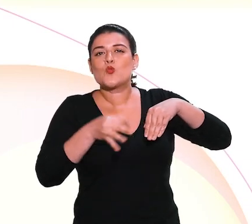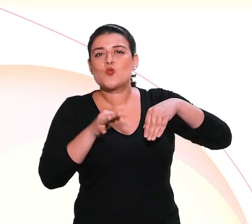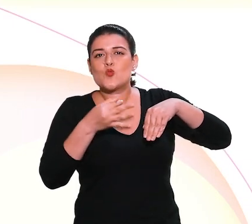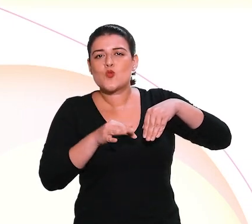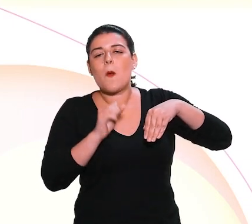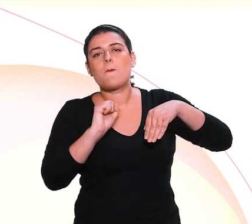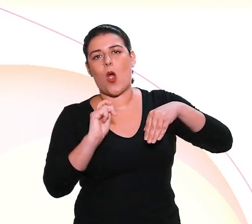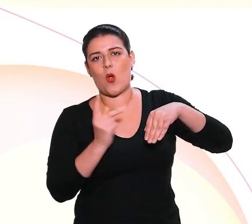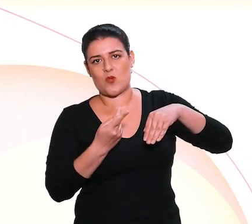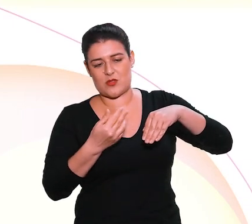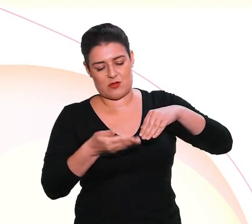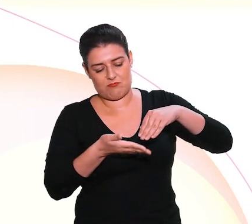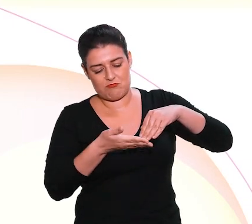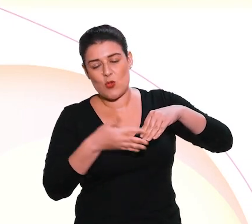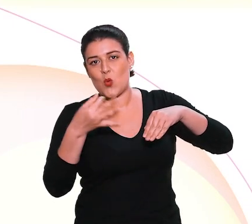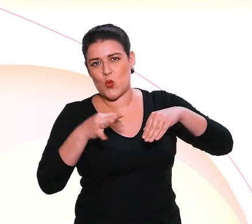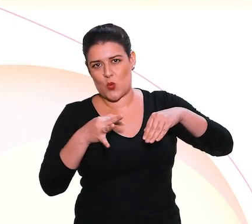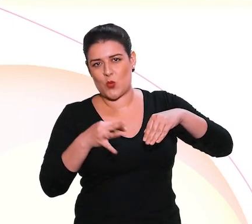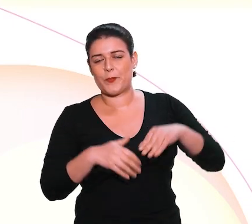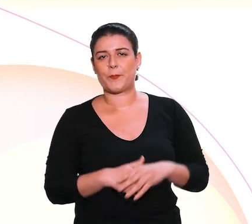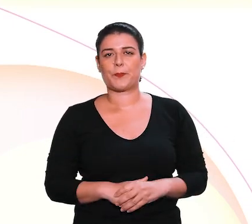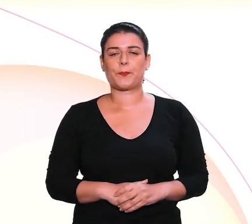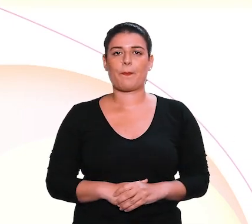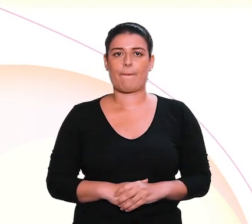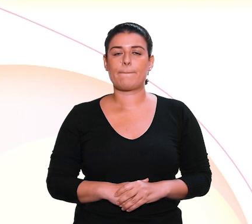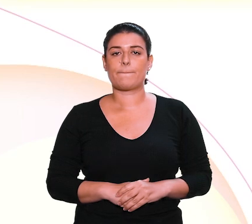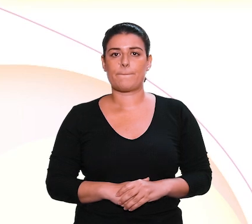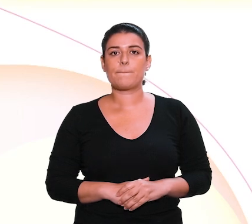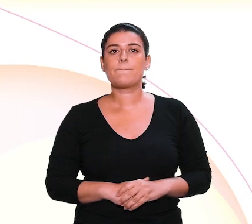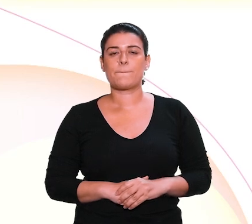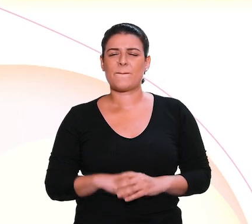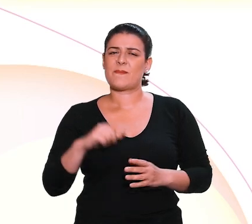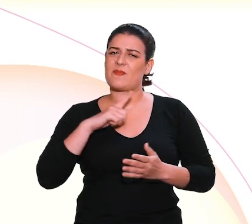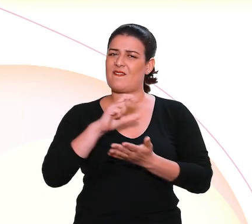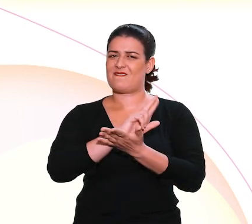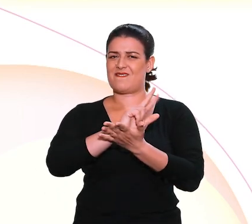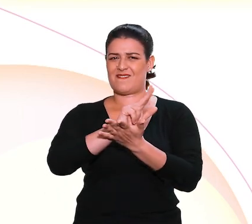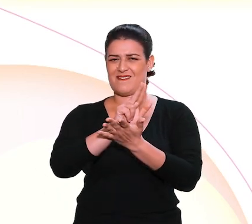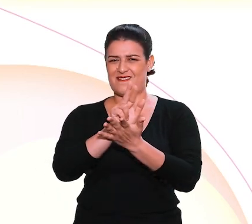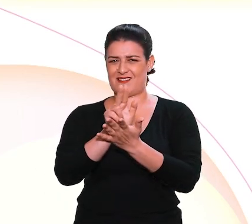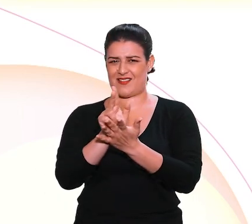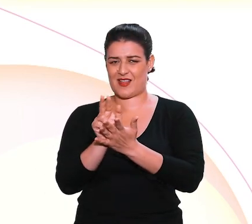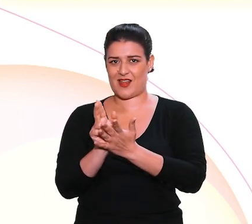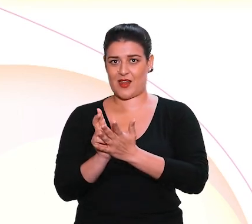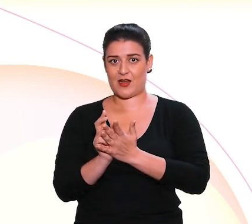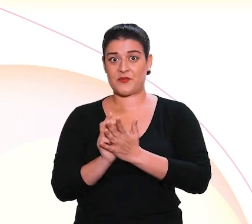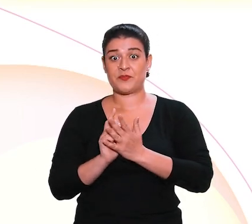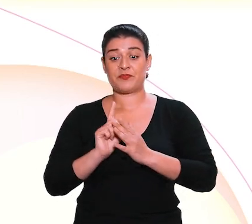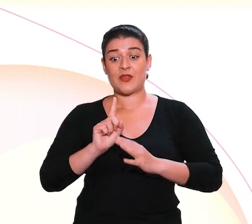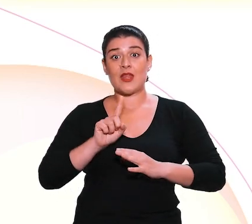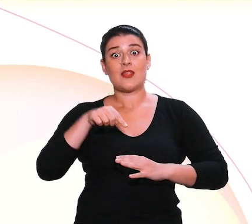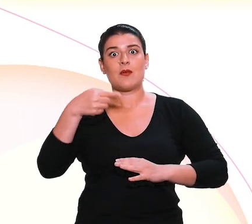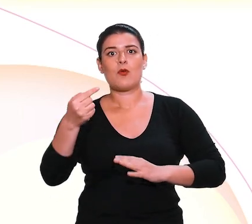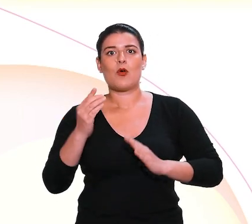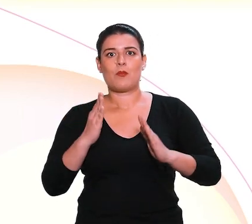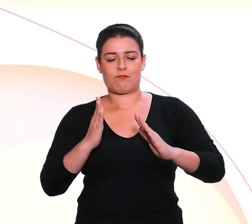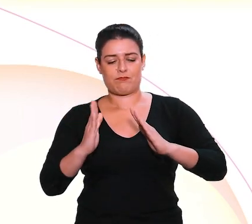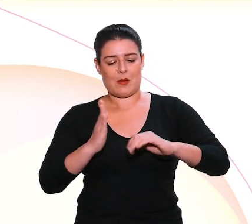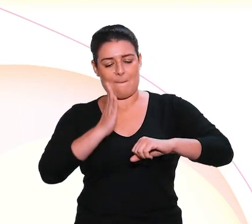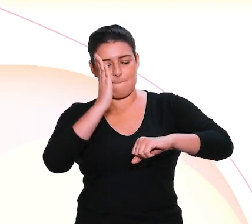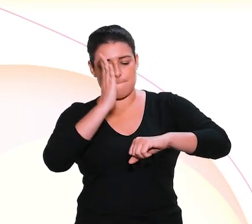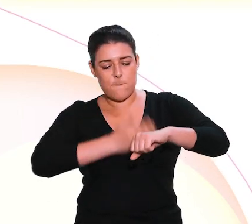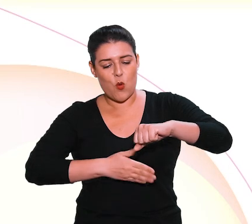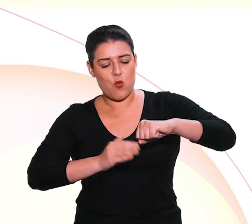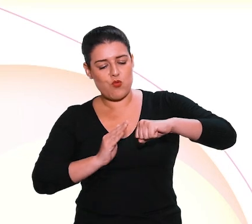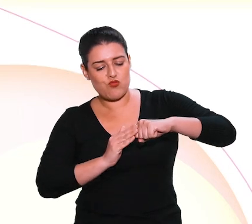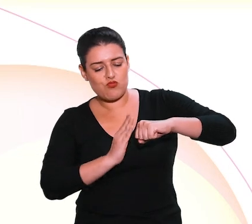ferida na ponta do osso. As deformidades são diversas e elas acontecem após a amputação também por